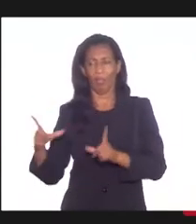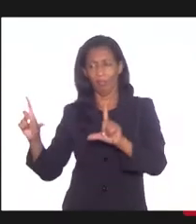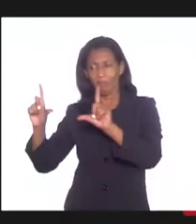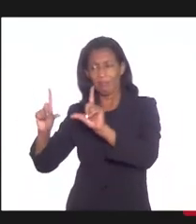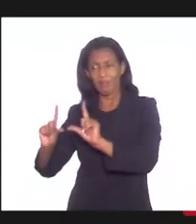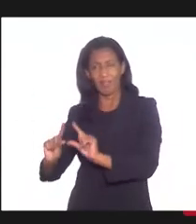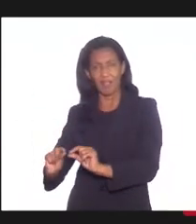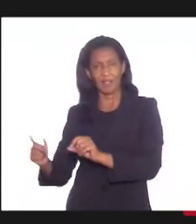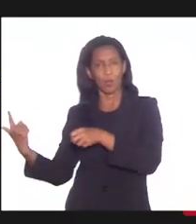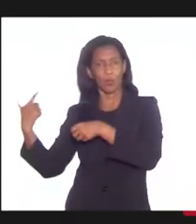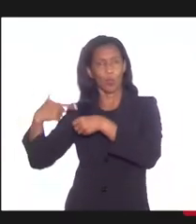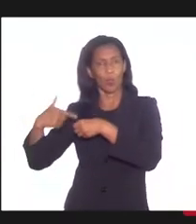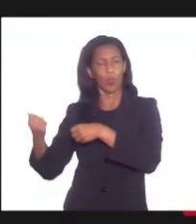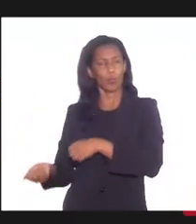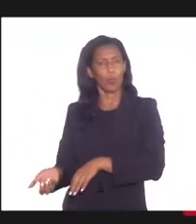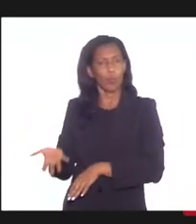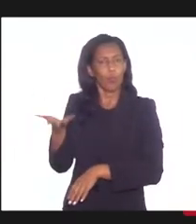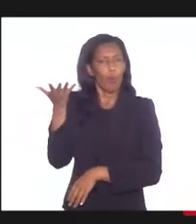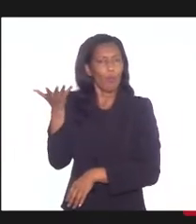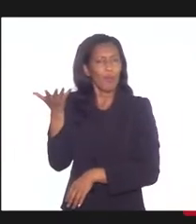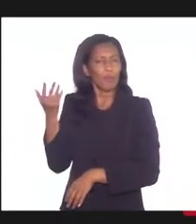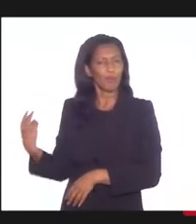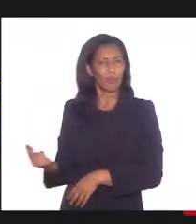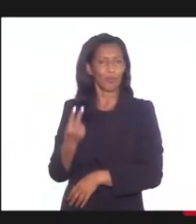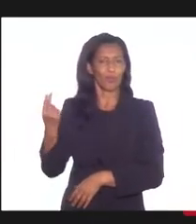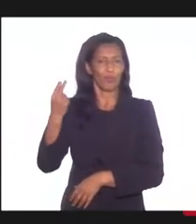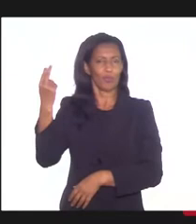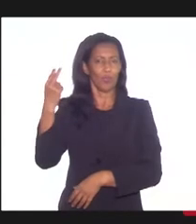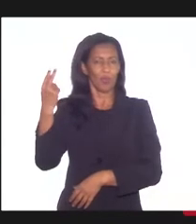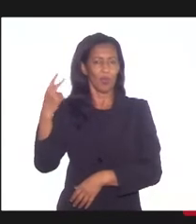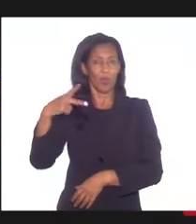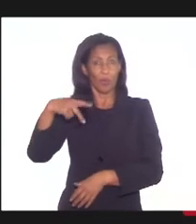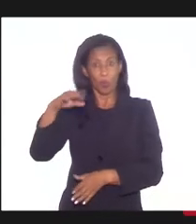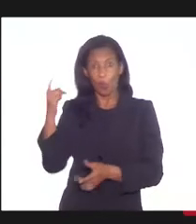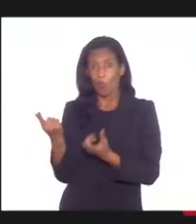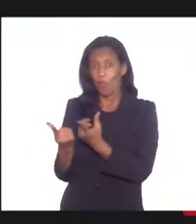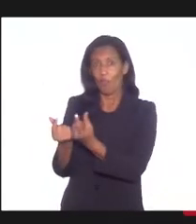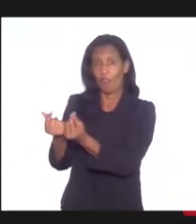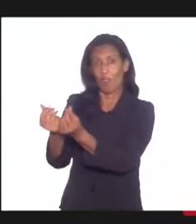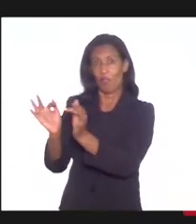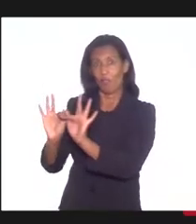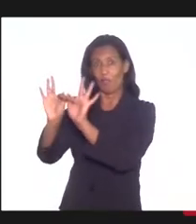da reinjeção e o aumento da oferta que vai repercutir no preço